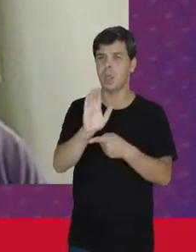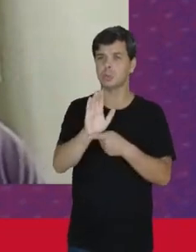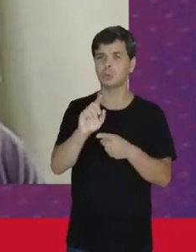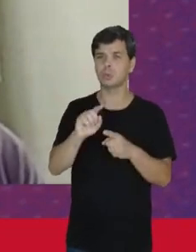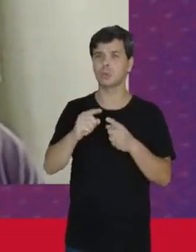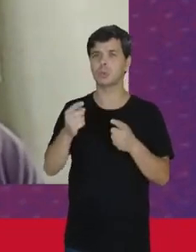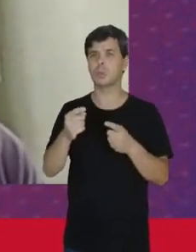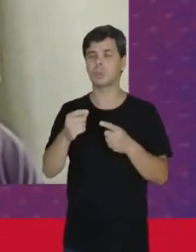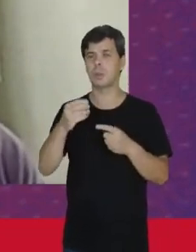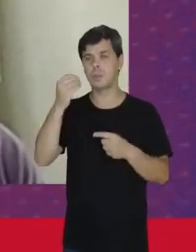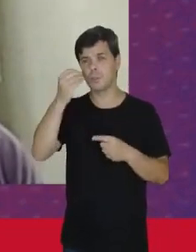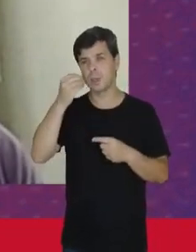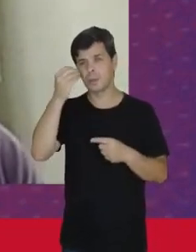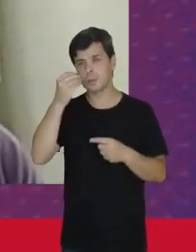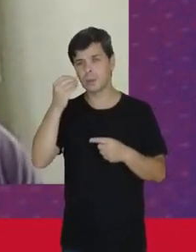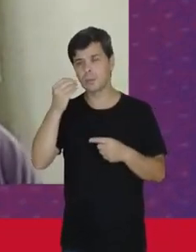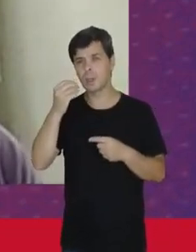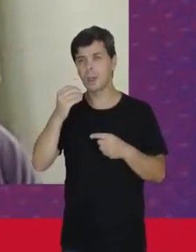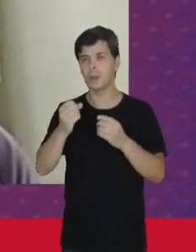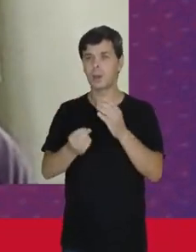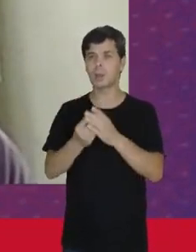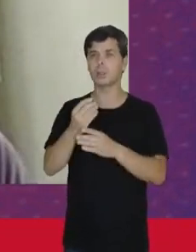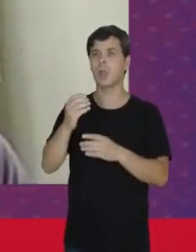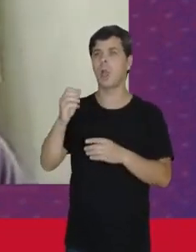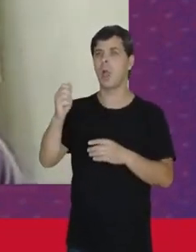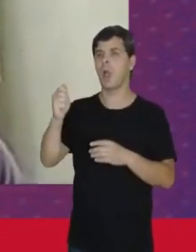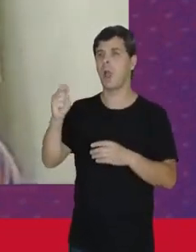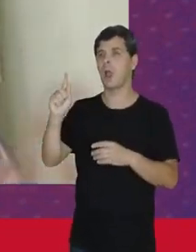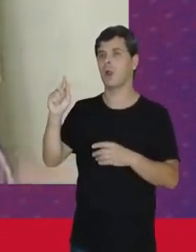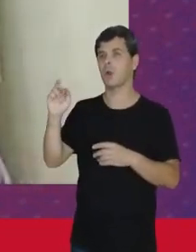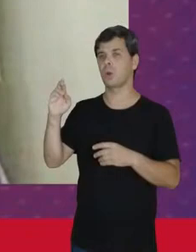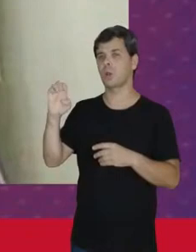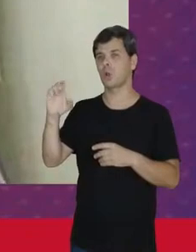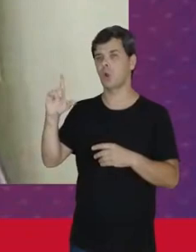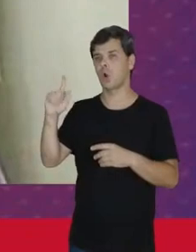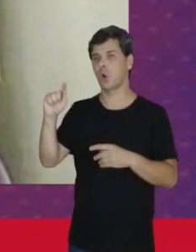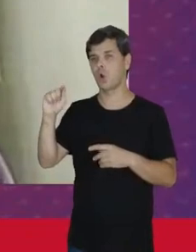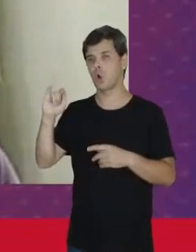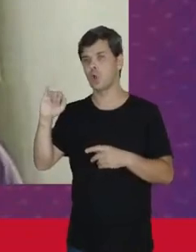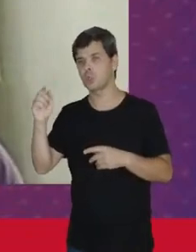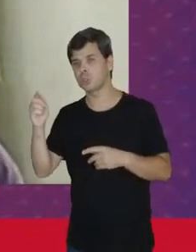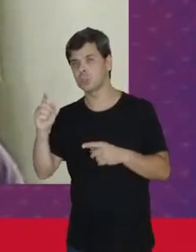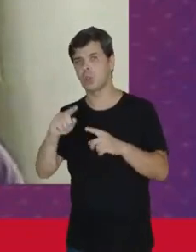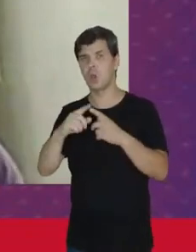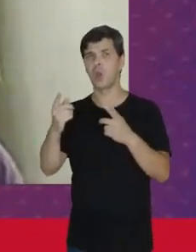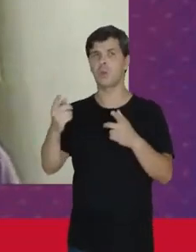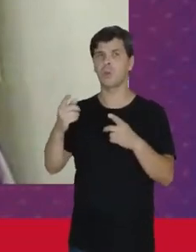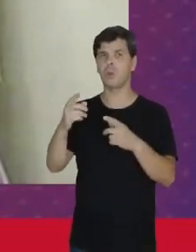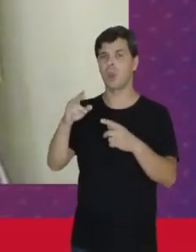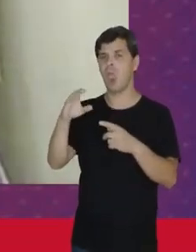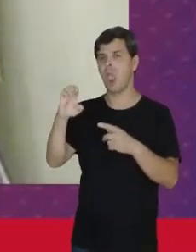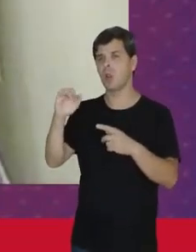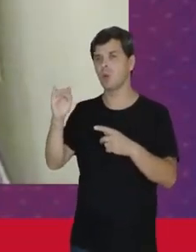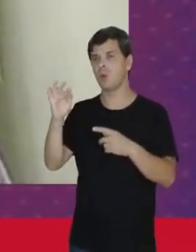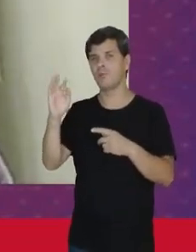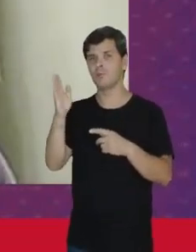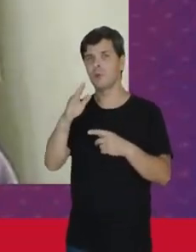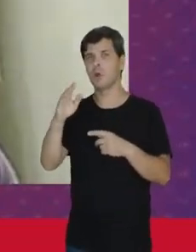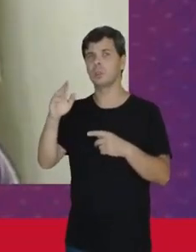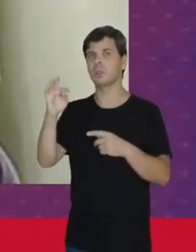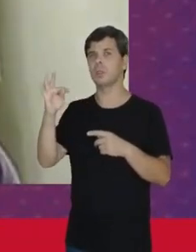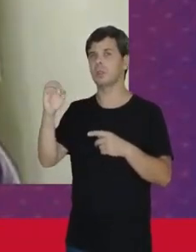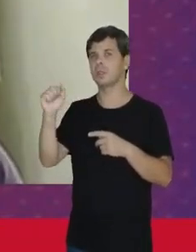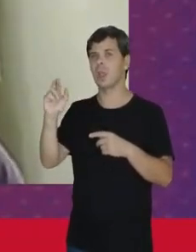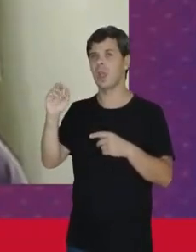para experiências e para a produção agroecológica, e aí tivemos várias políticas como Ecoforte, Terra Sol, os